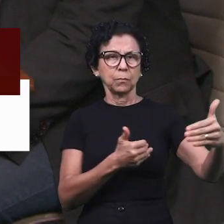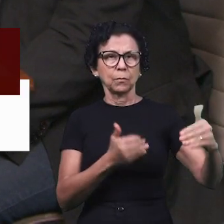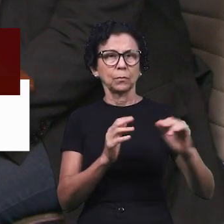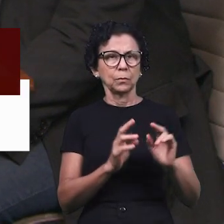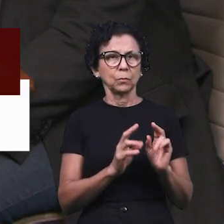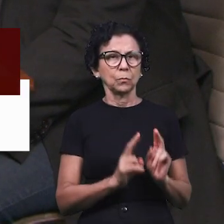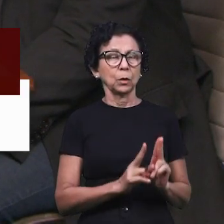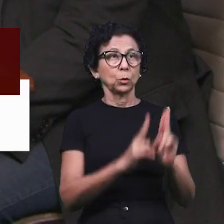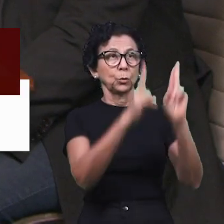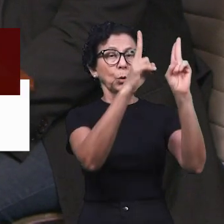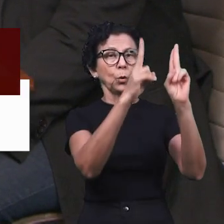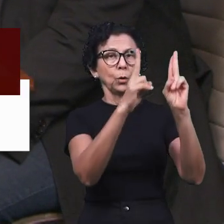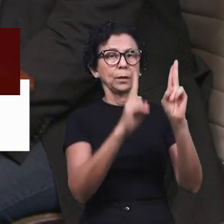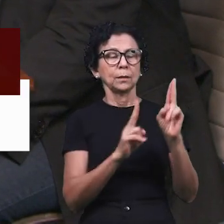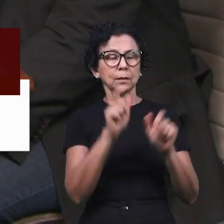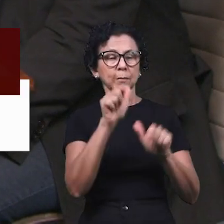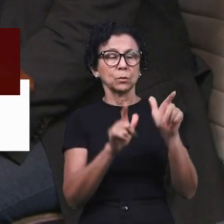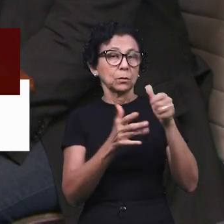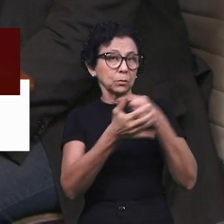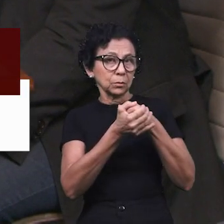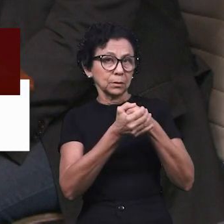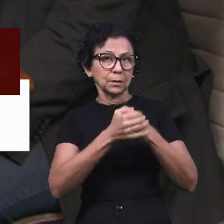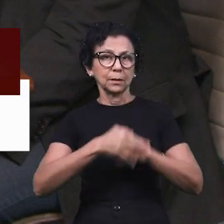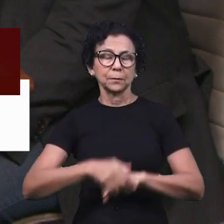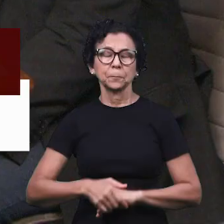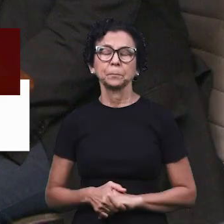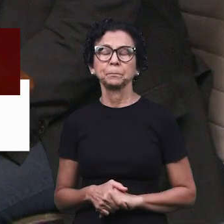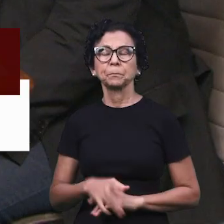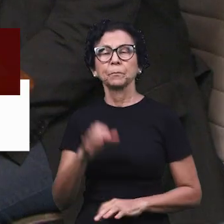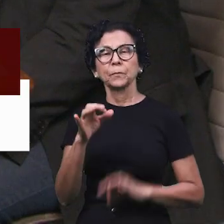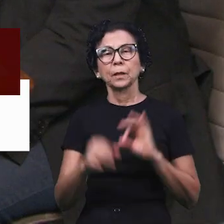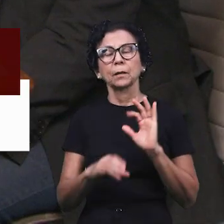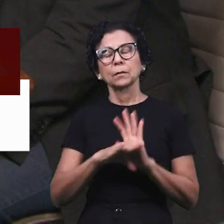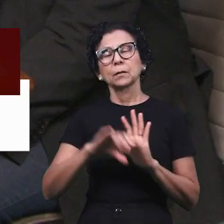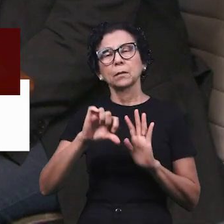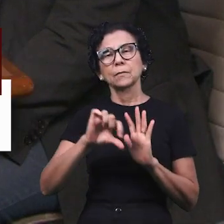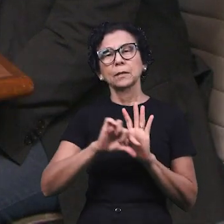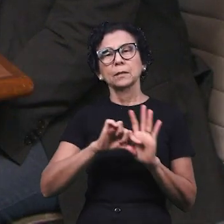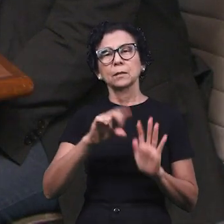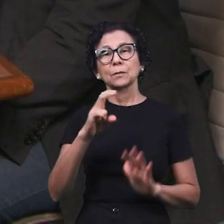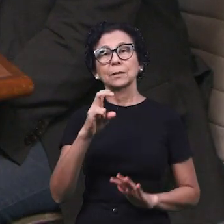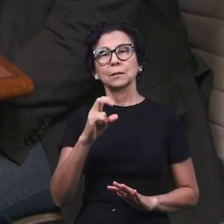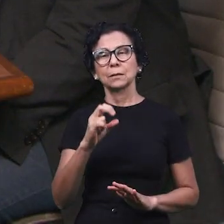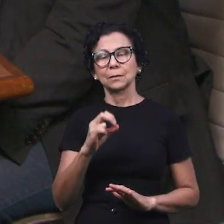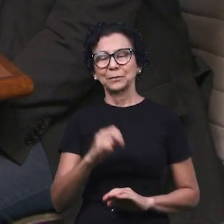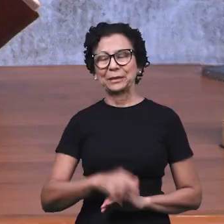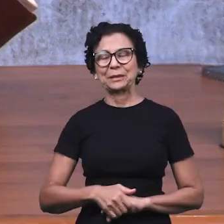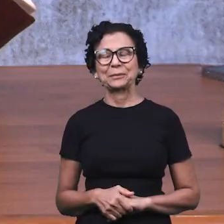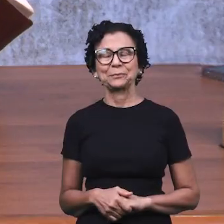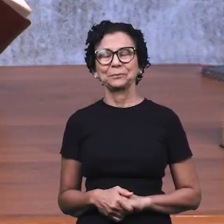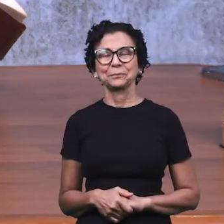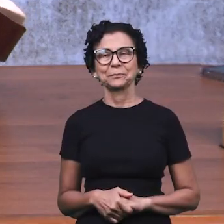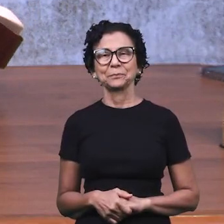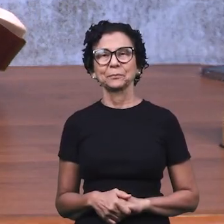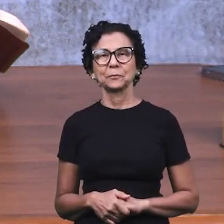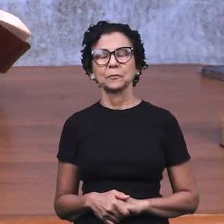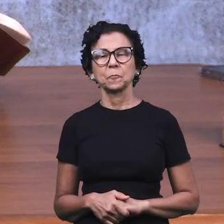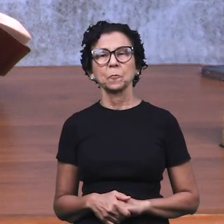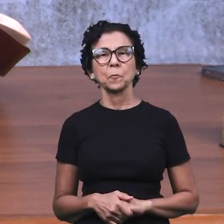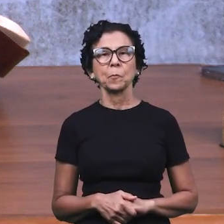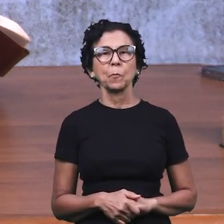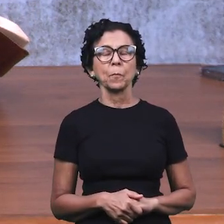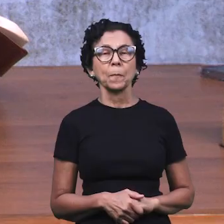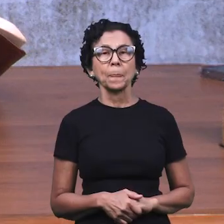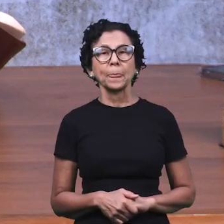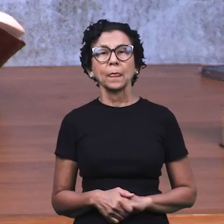aqui, Juízes, capítulo 9, vamos ler a partir do versículo 50 hoje.